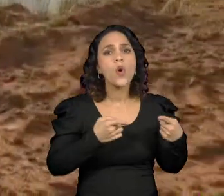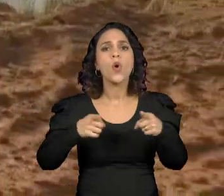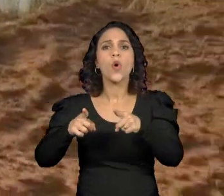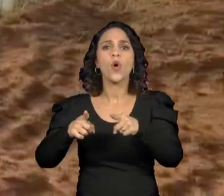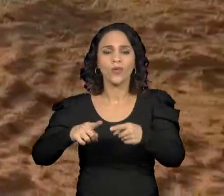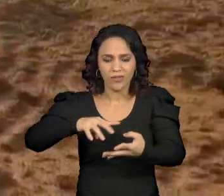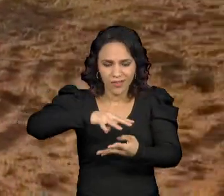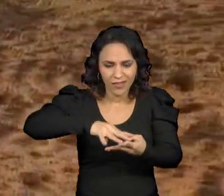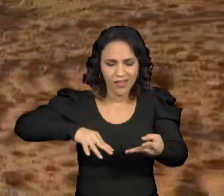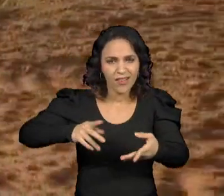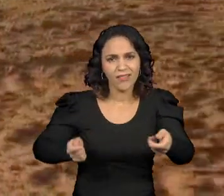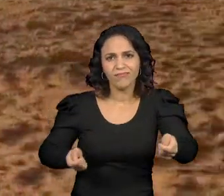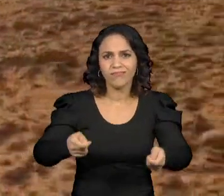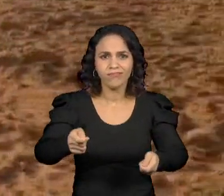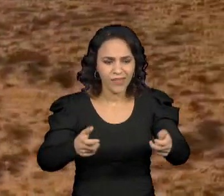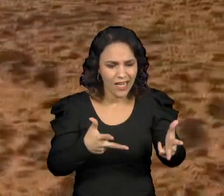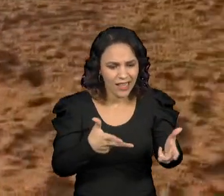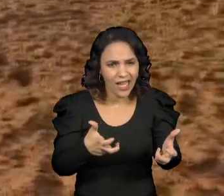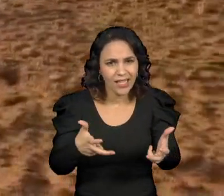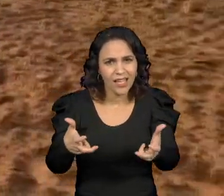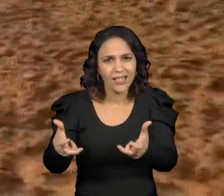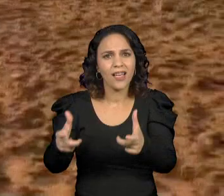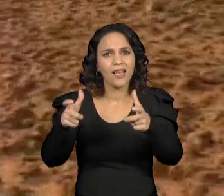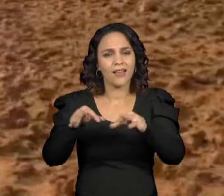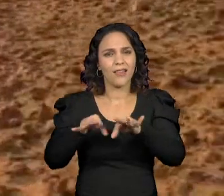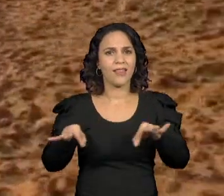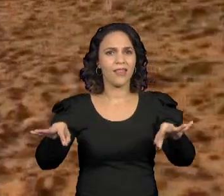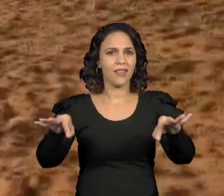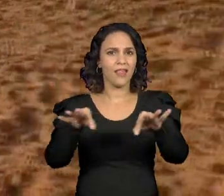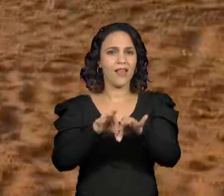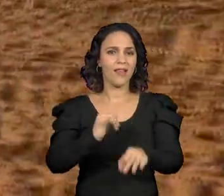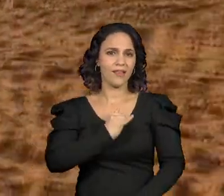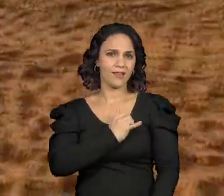garimpo ilegal em terra Yanomami.